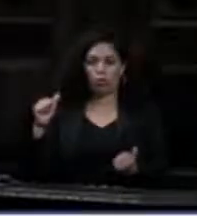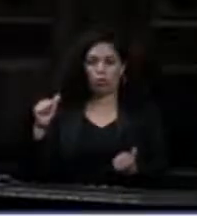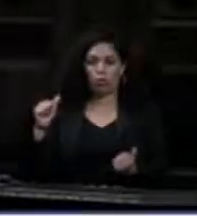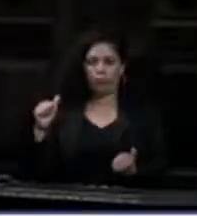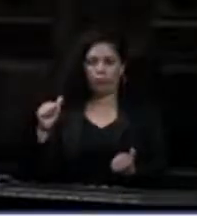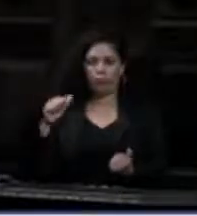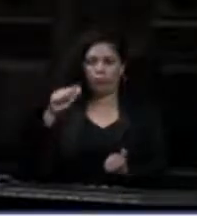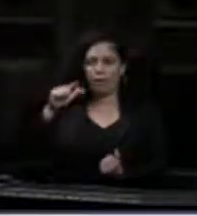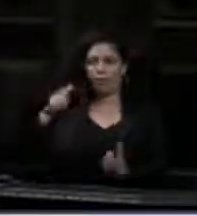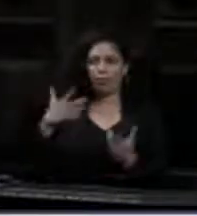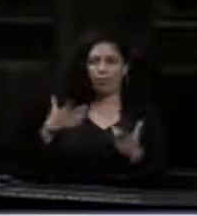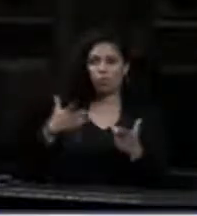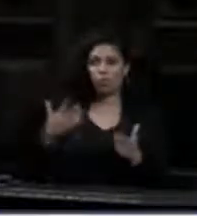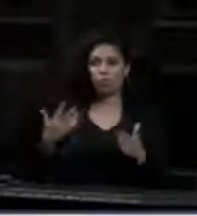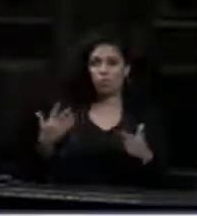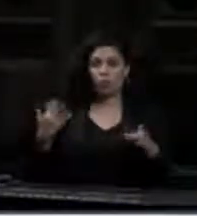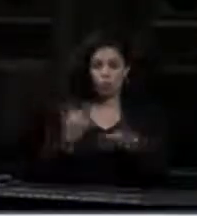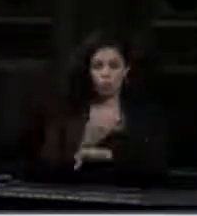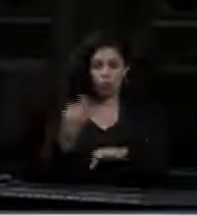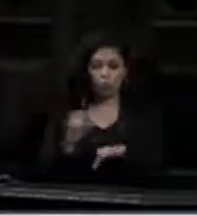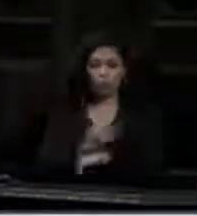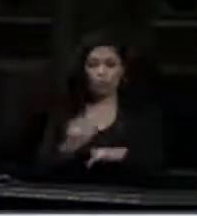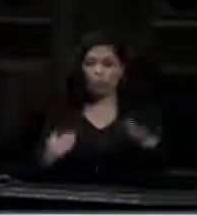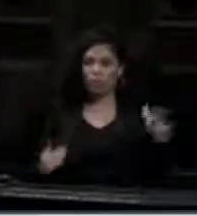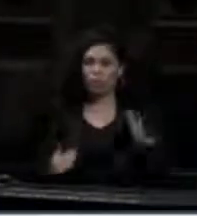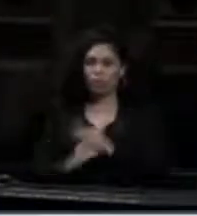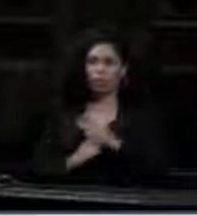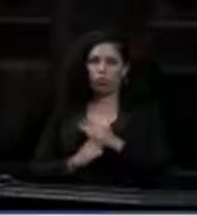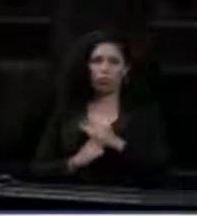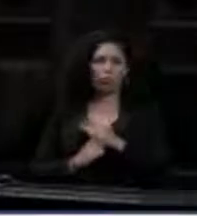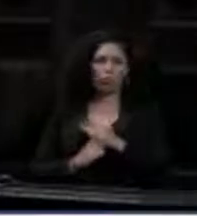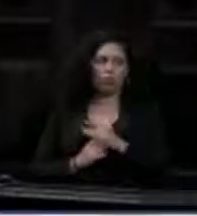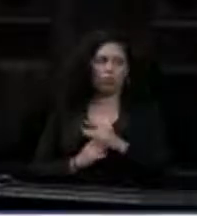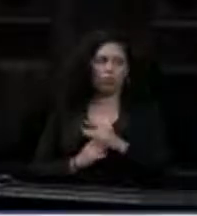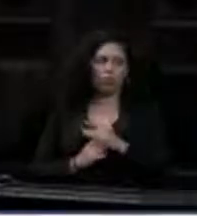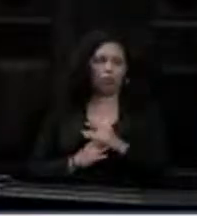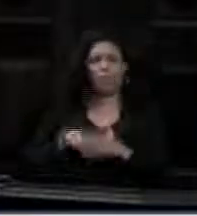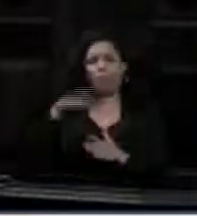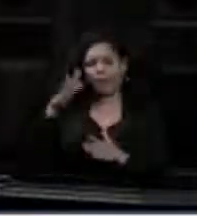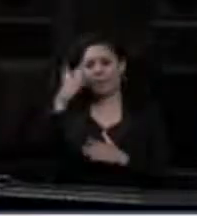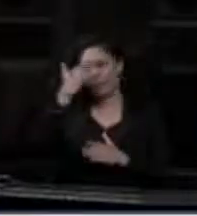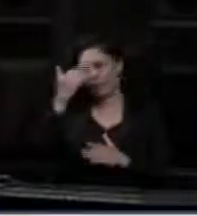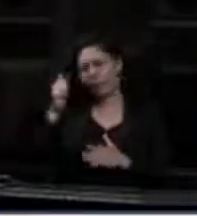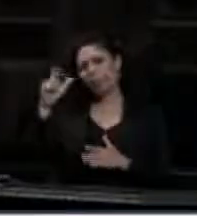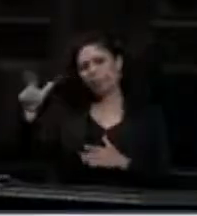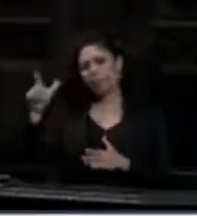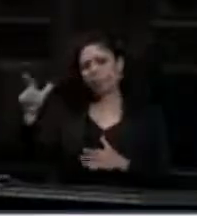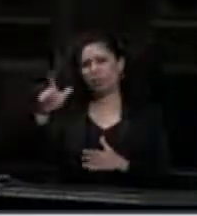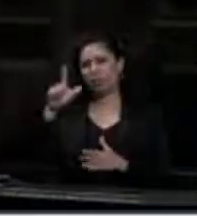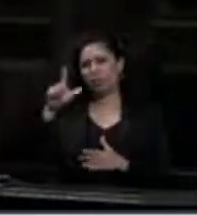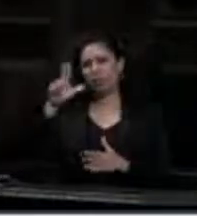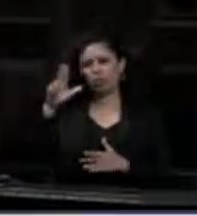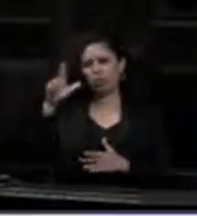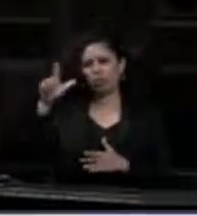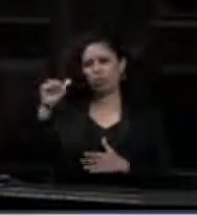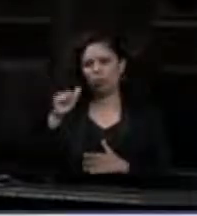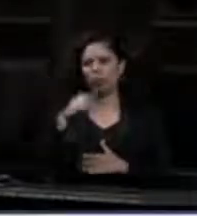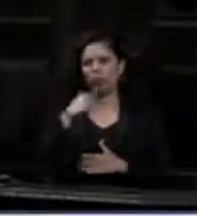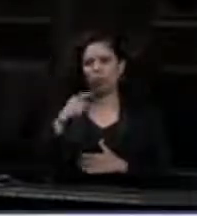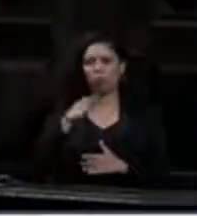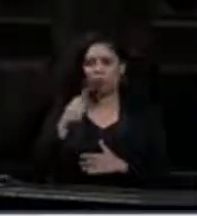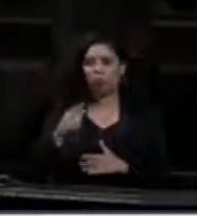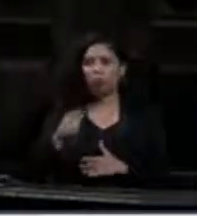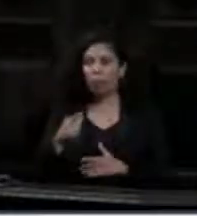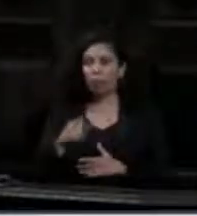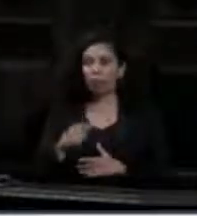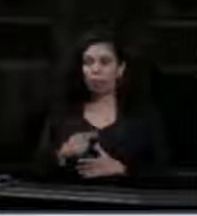sabendo que o lula não poderia ser candidato porque já estava